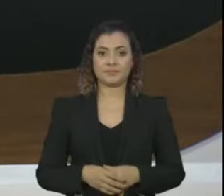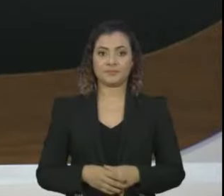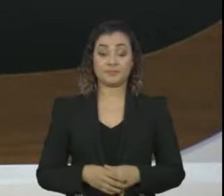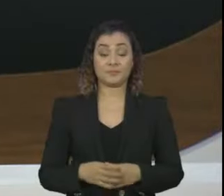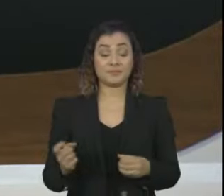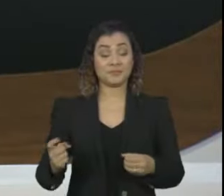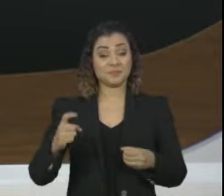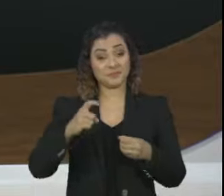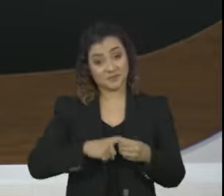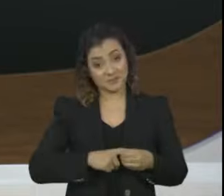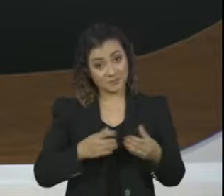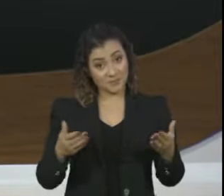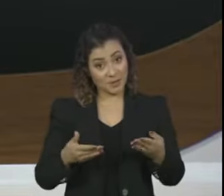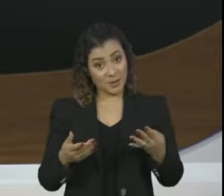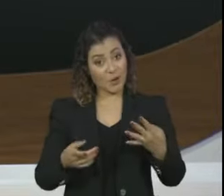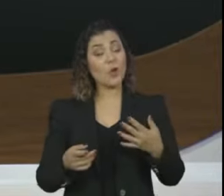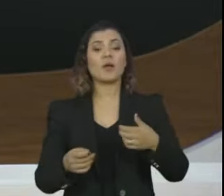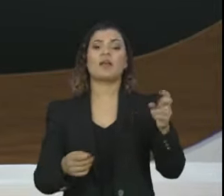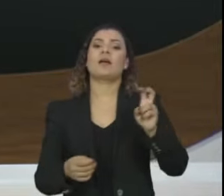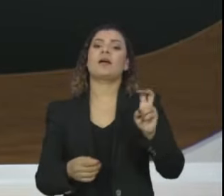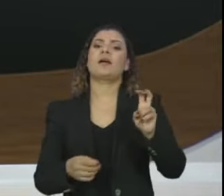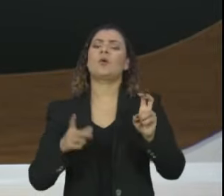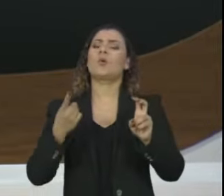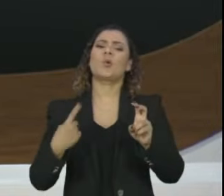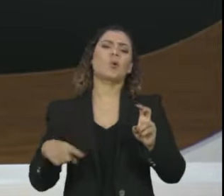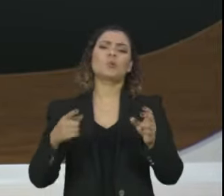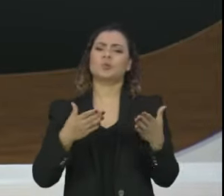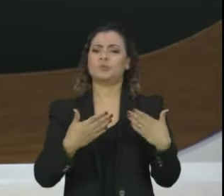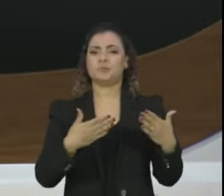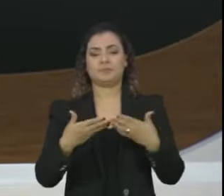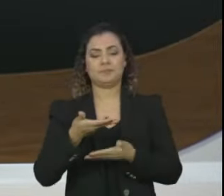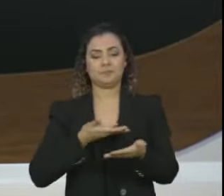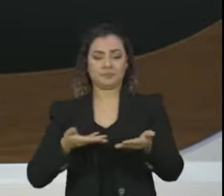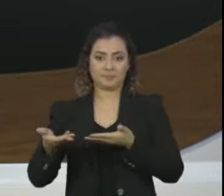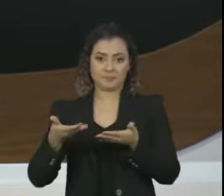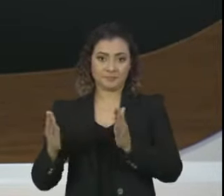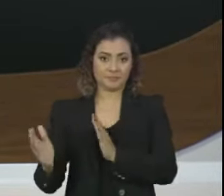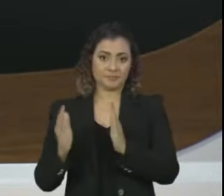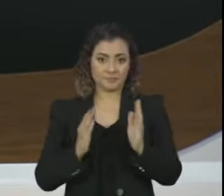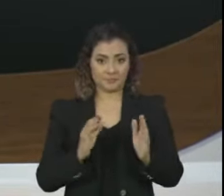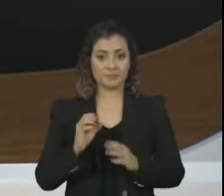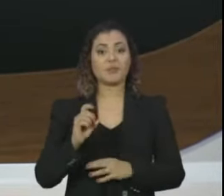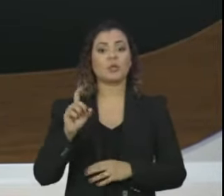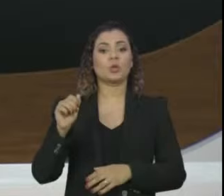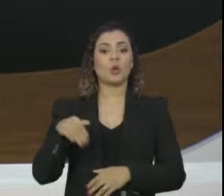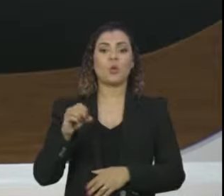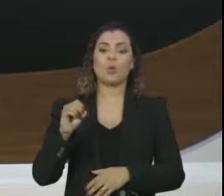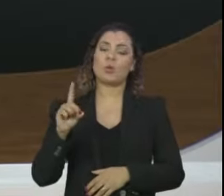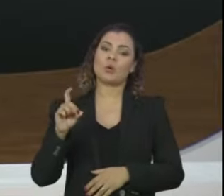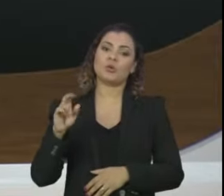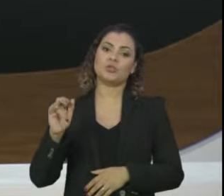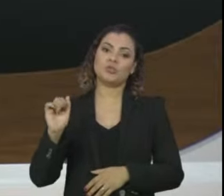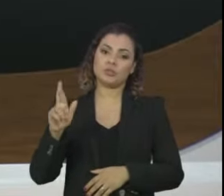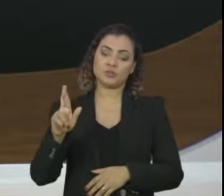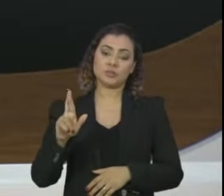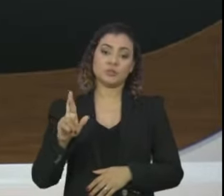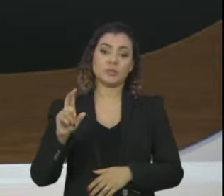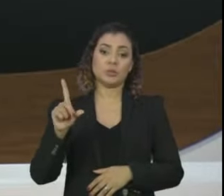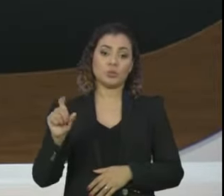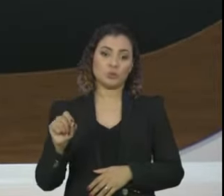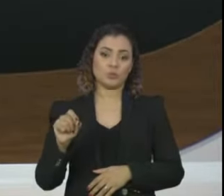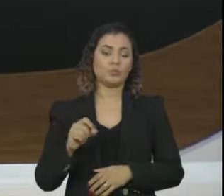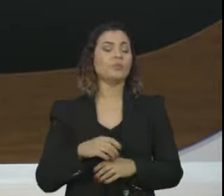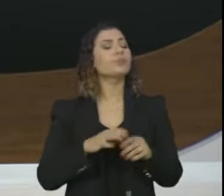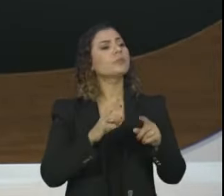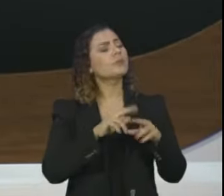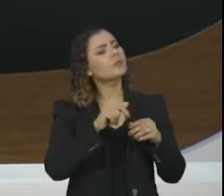estamos de volta para este é o último bloco da entrevista quando odilo Scherer não ali na semana passada a Senadora Kátia Abreu esteve